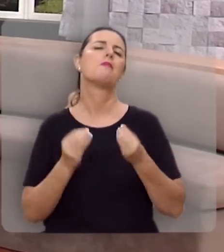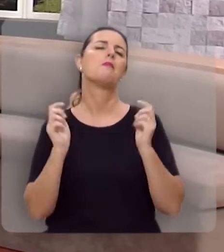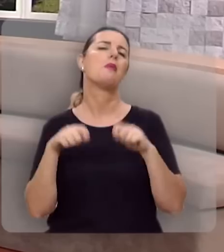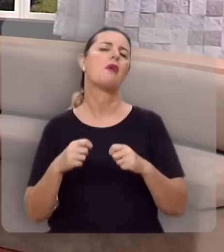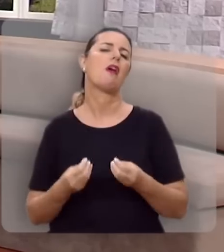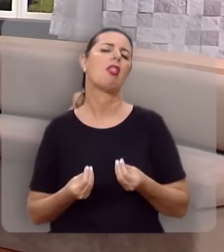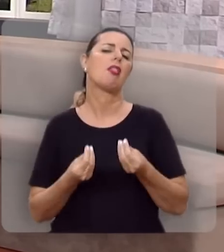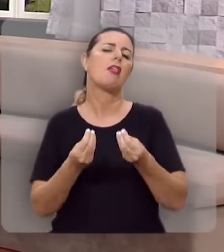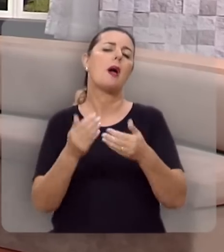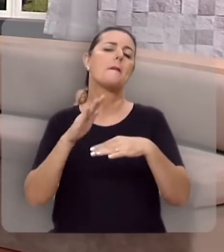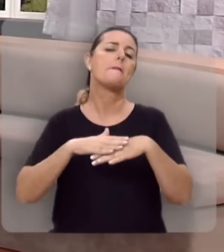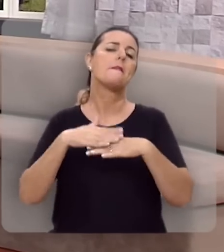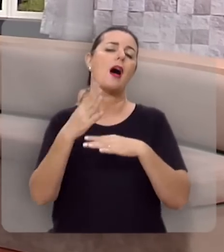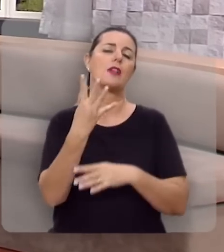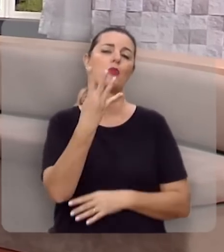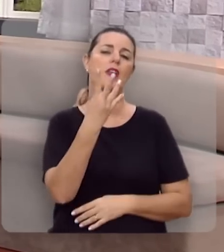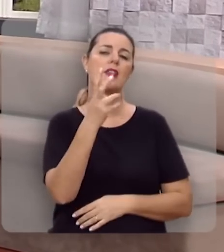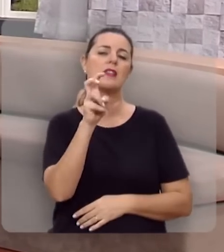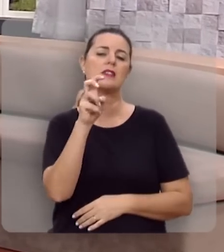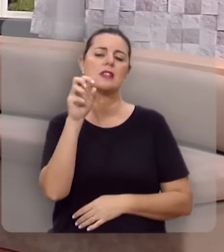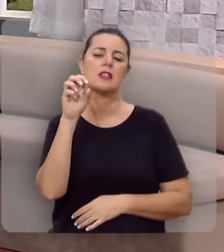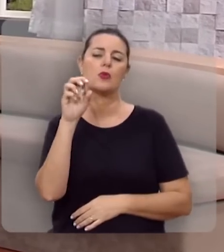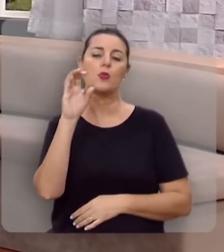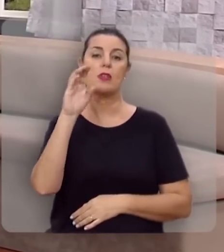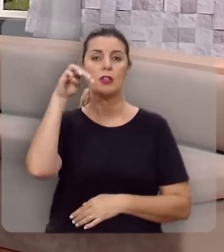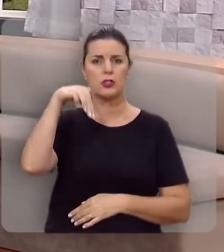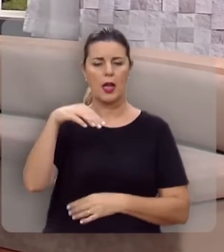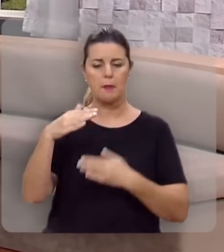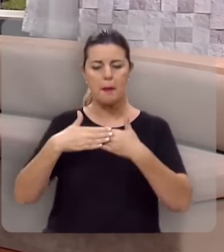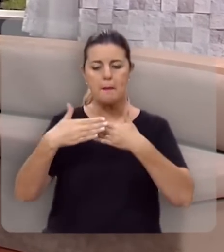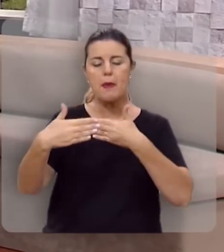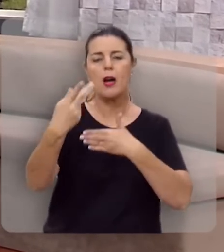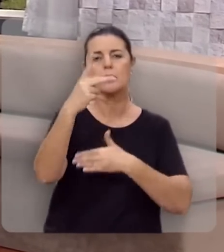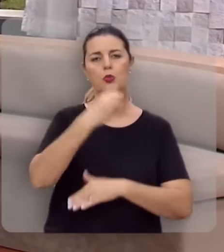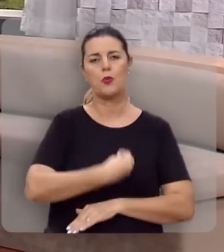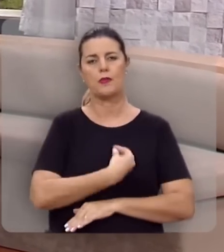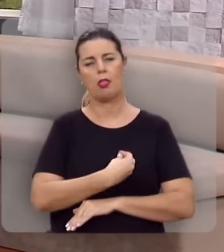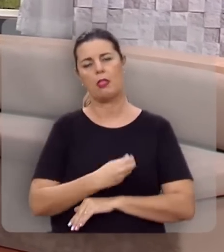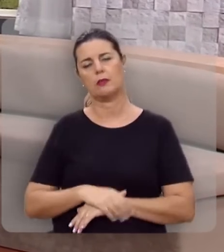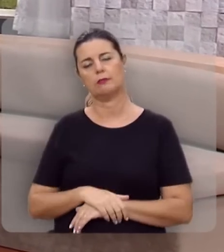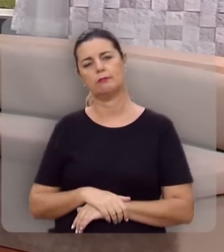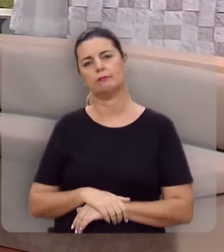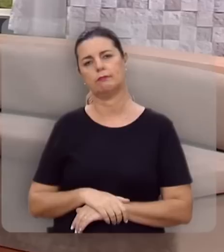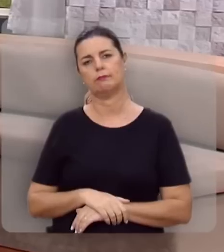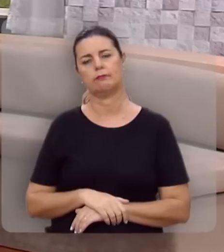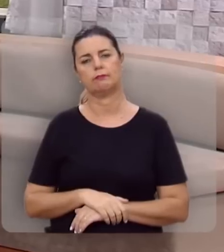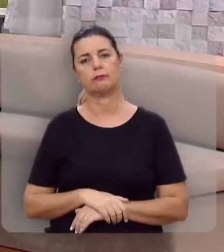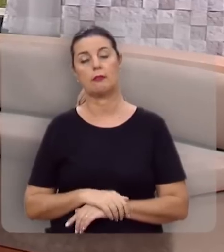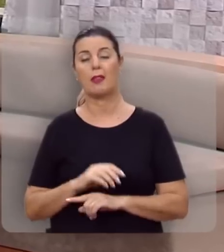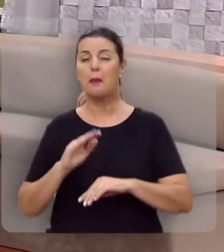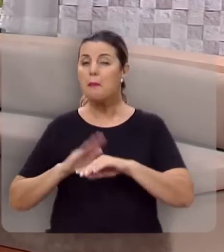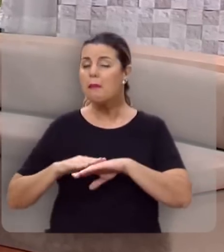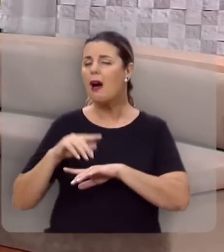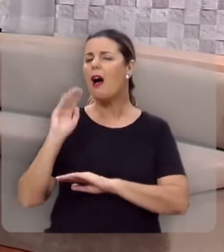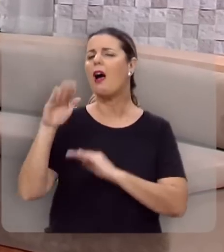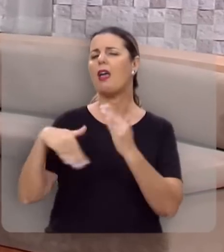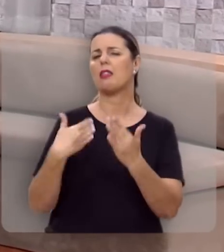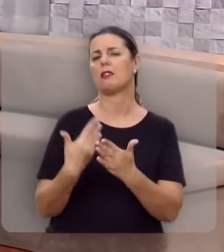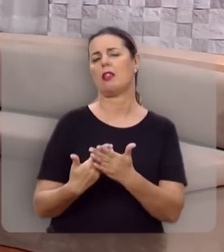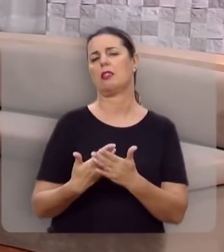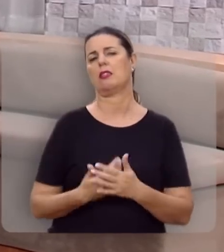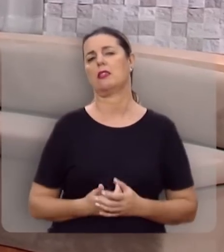pode acrescentar um côvado, 45 centímetros, ao curso da sua vida. Mais do que